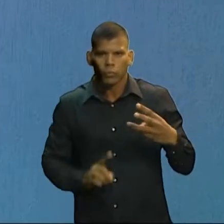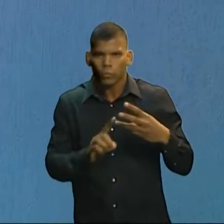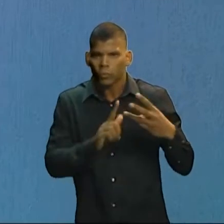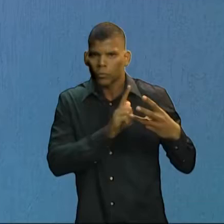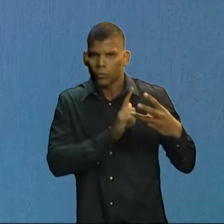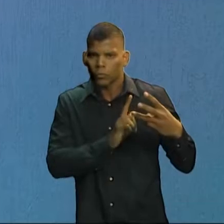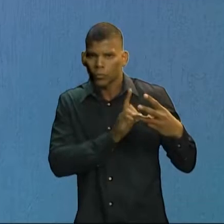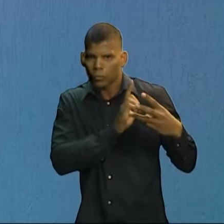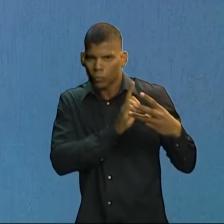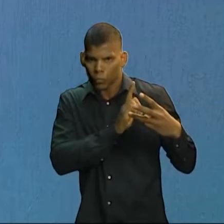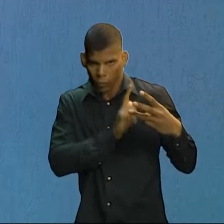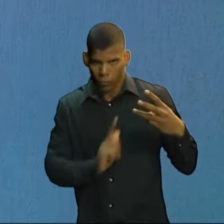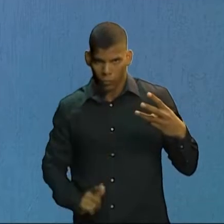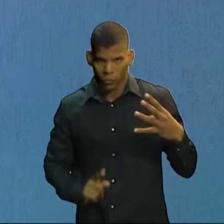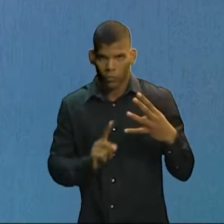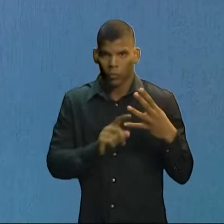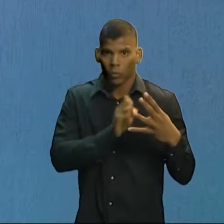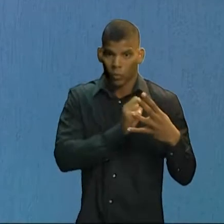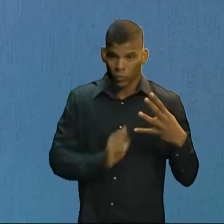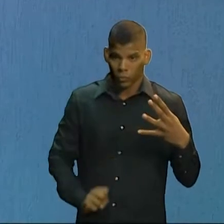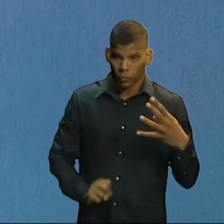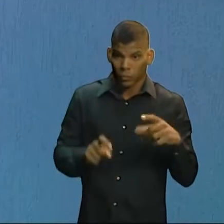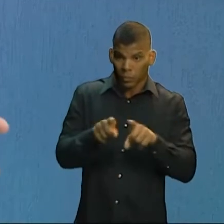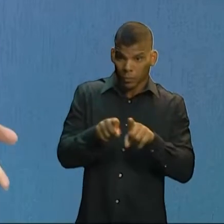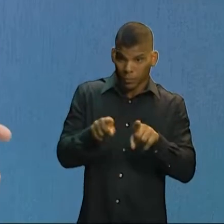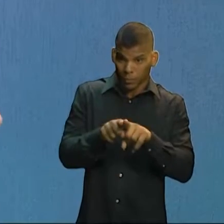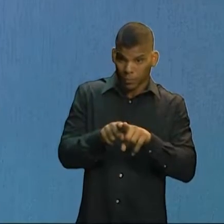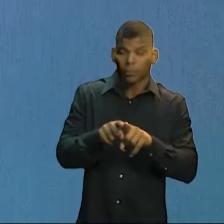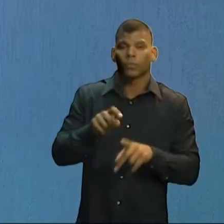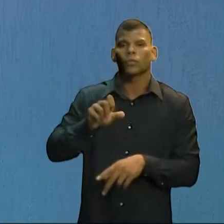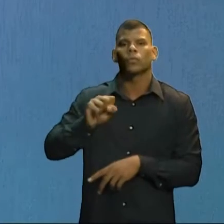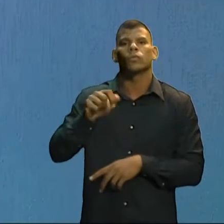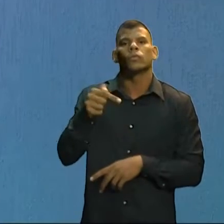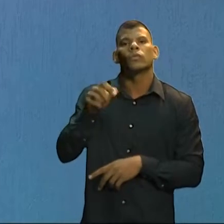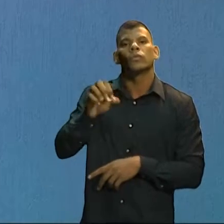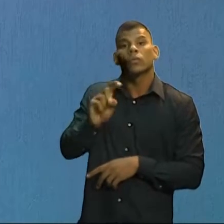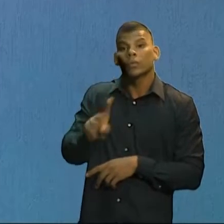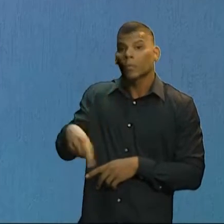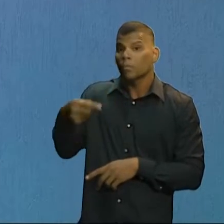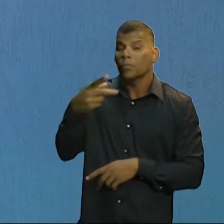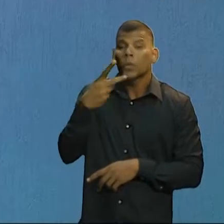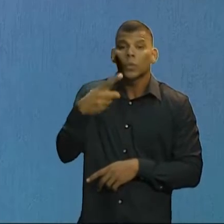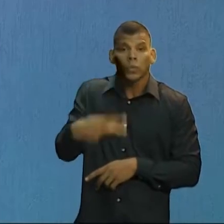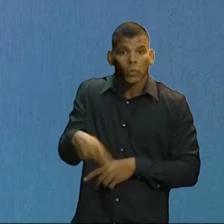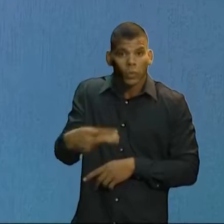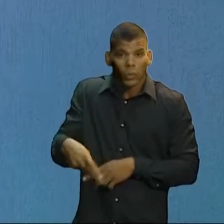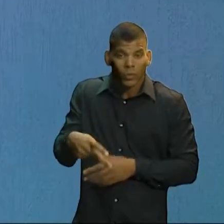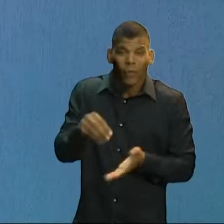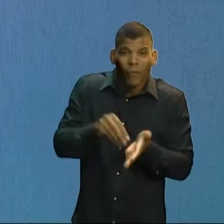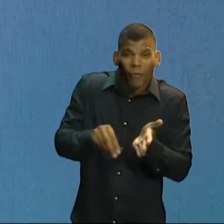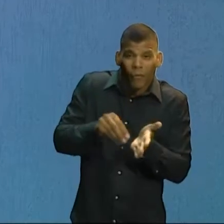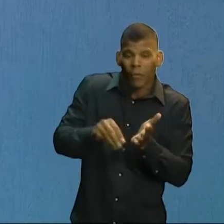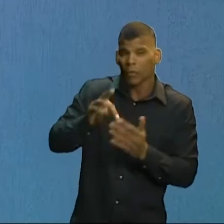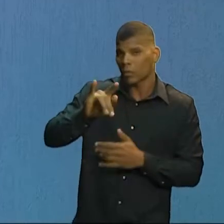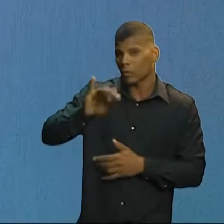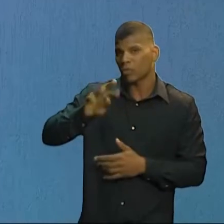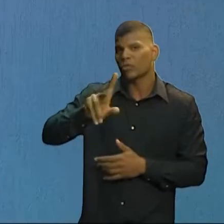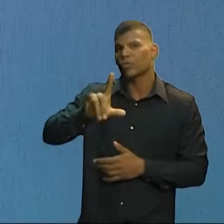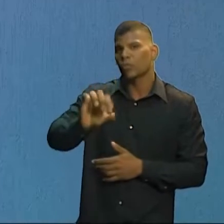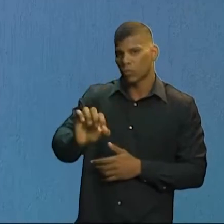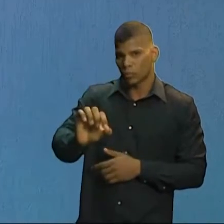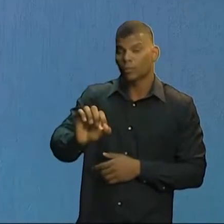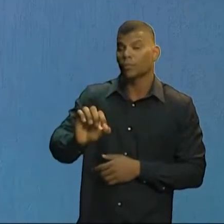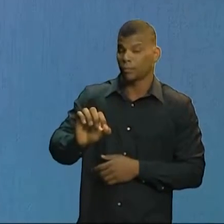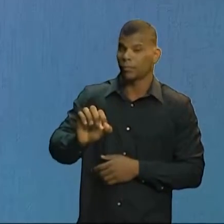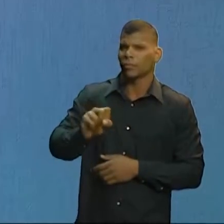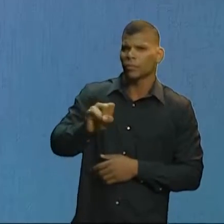de 870 mil cearenses estão em situação irregular junto à Justiça Eleitoral. Se for este o seu caso, saiba